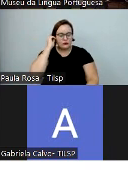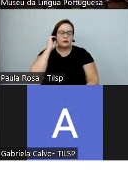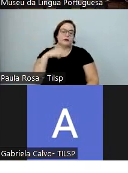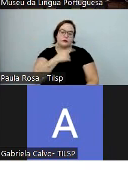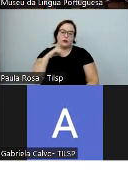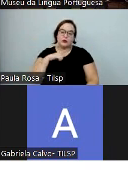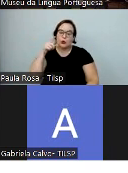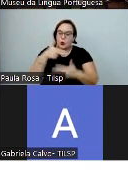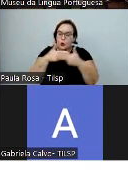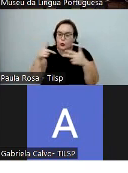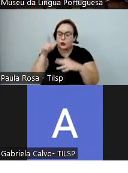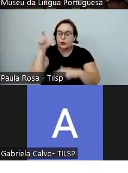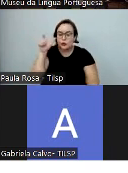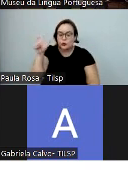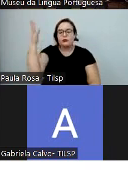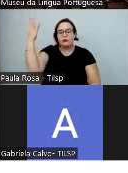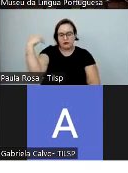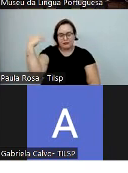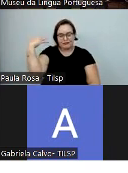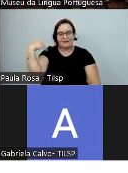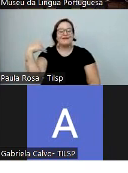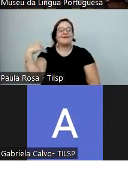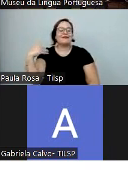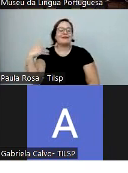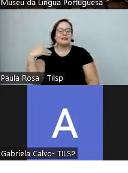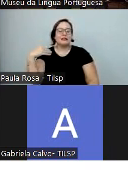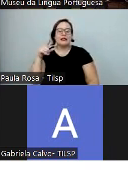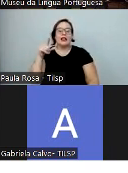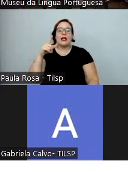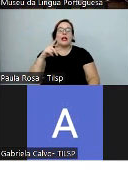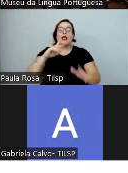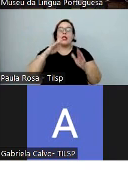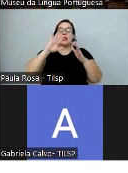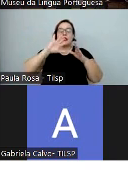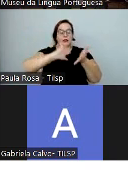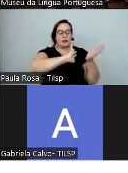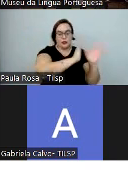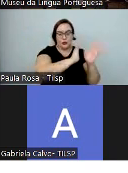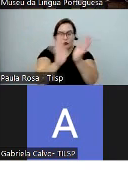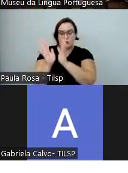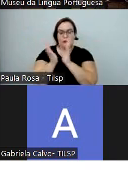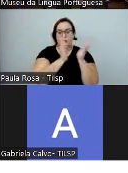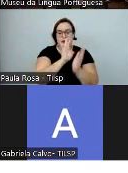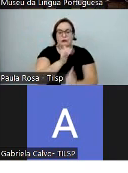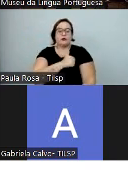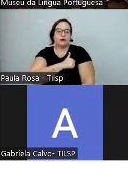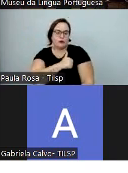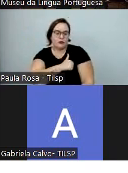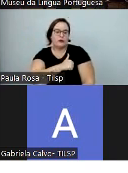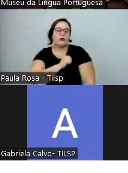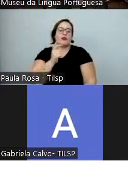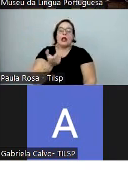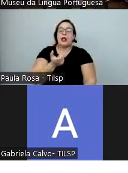de Exposições utilizadas que nós já tivemos então falando como os inuítes as línguas de sinais do Canadá cria a linguagem do Povo inglês